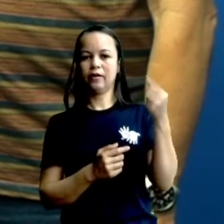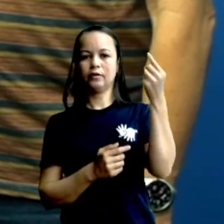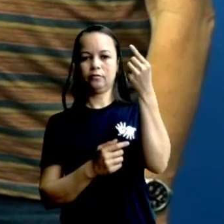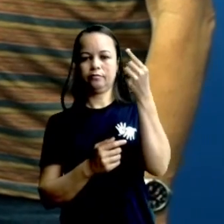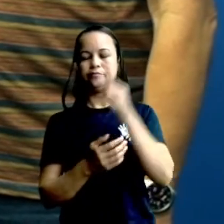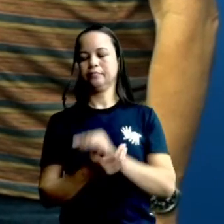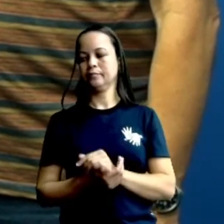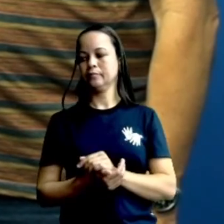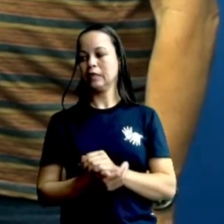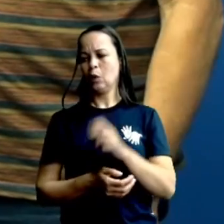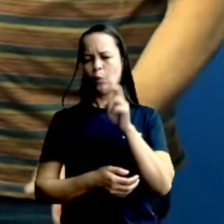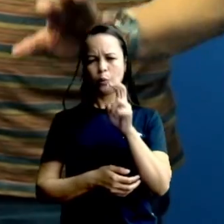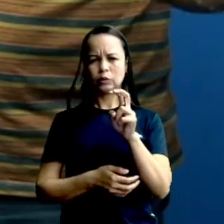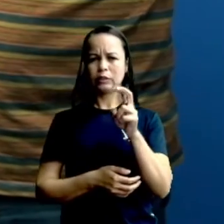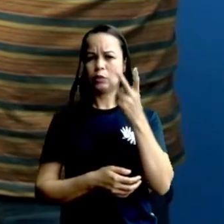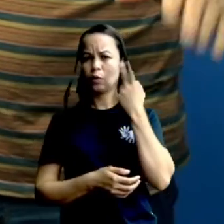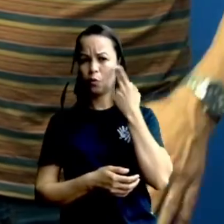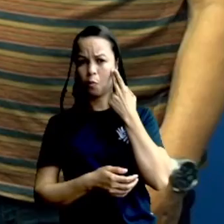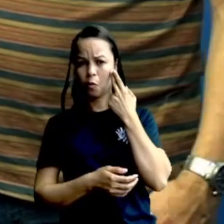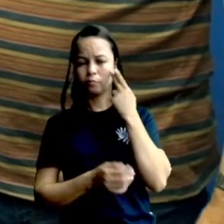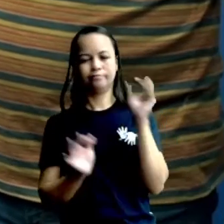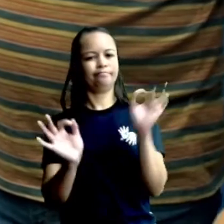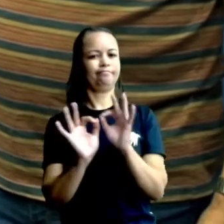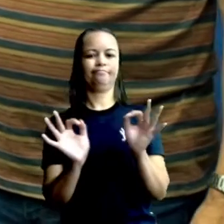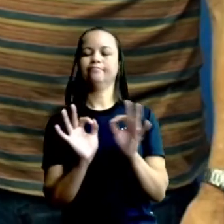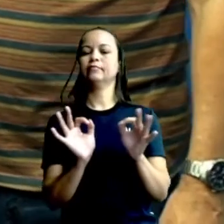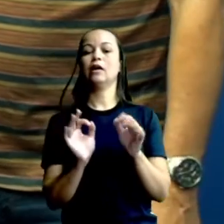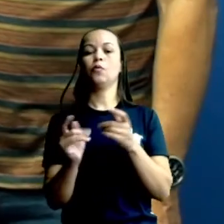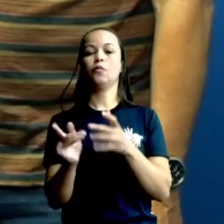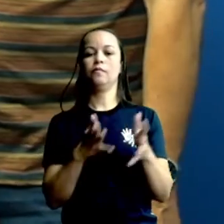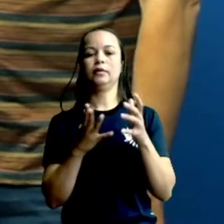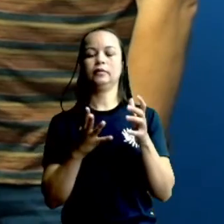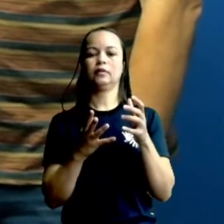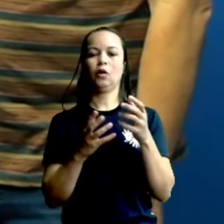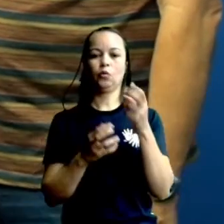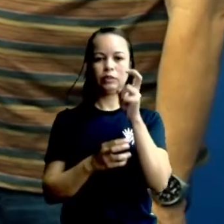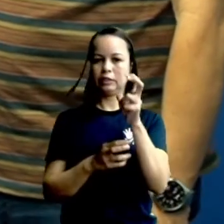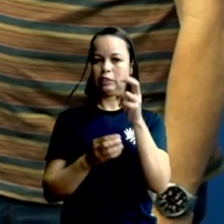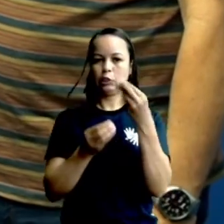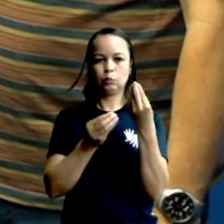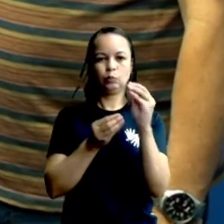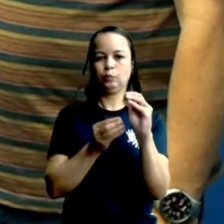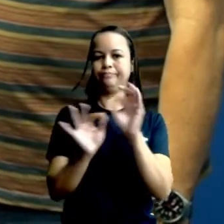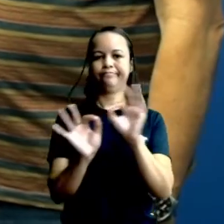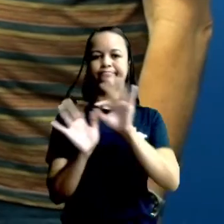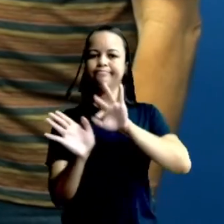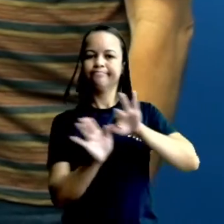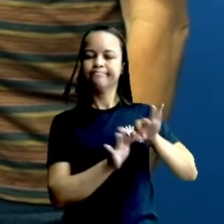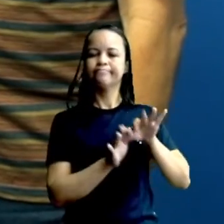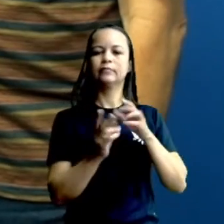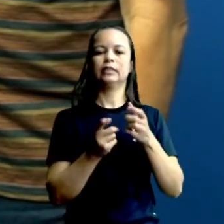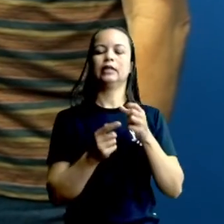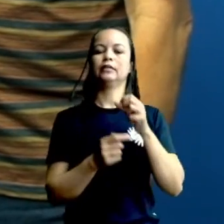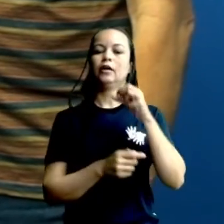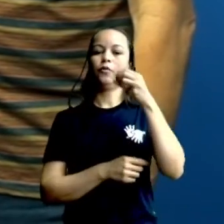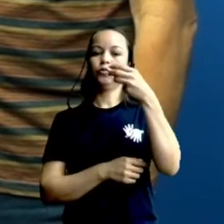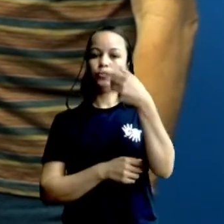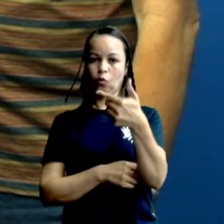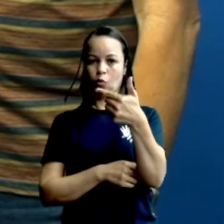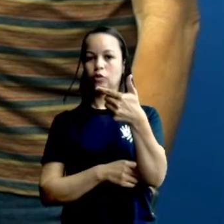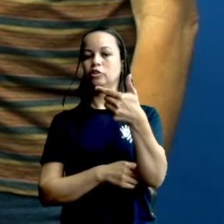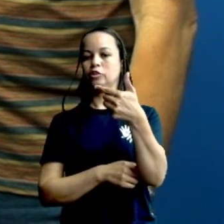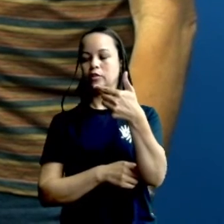1. O 5 é comum? Não. Então não entra o 5 aí na jogada. Quem é o MDC? É apenas o 2,